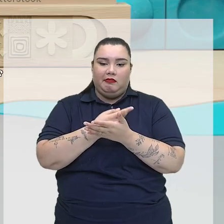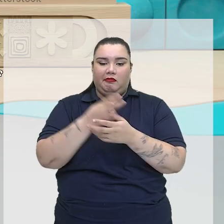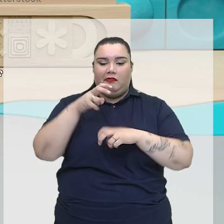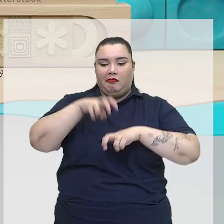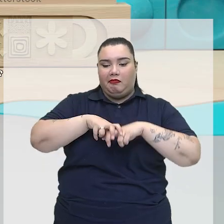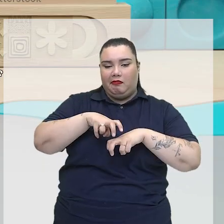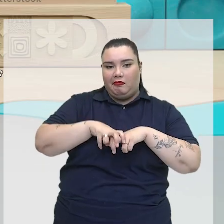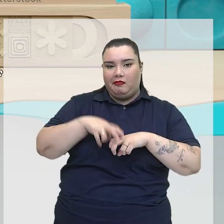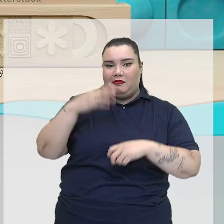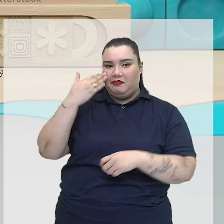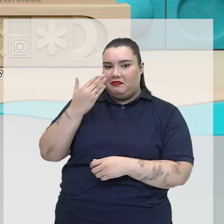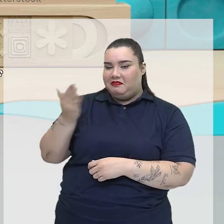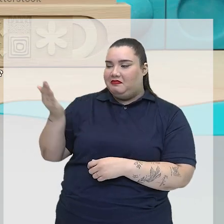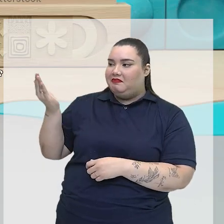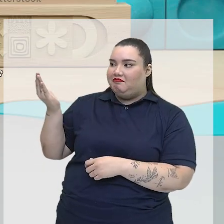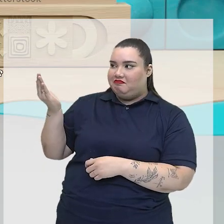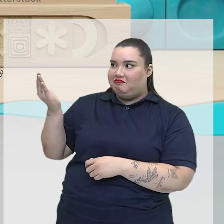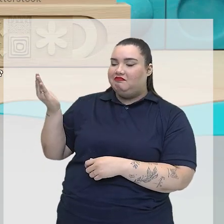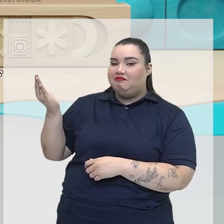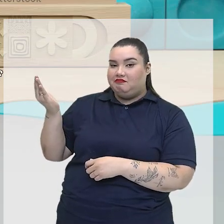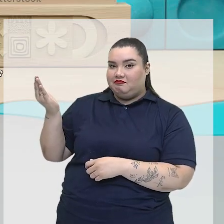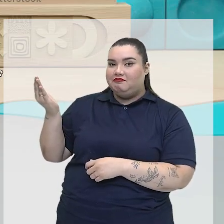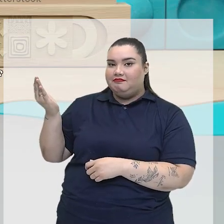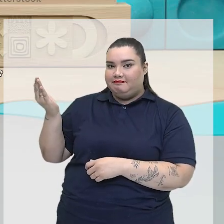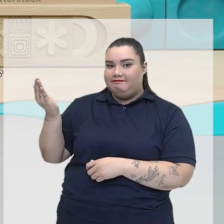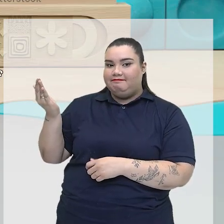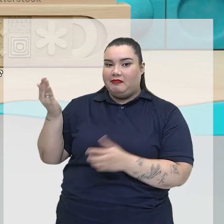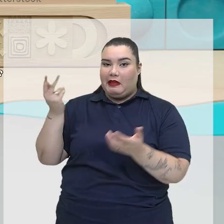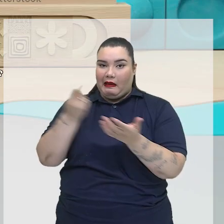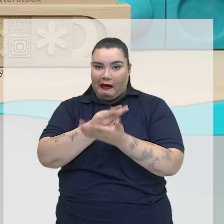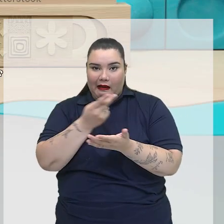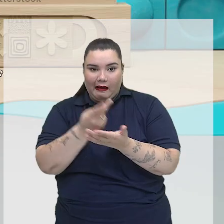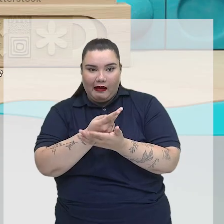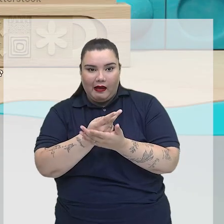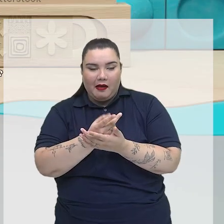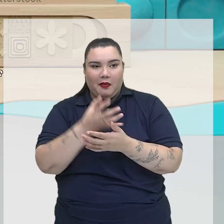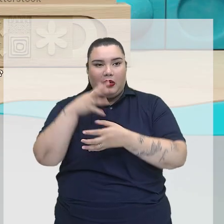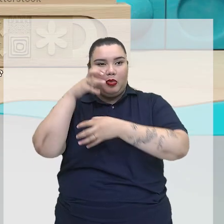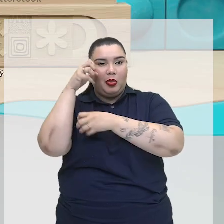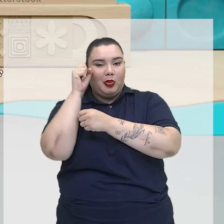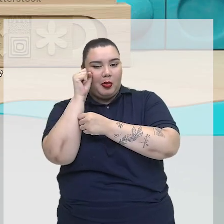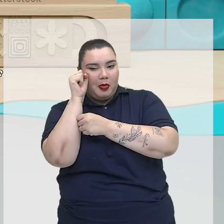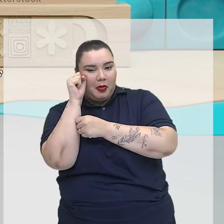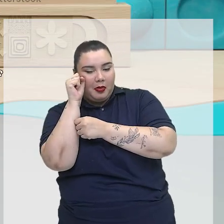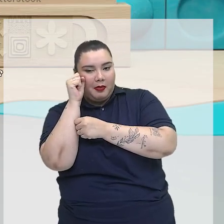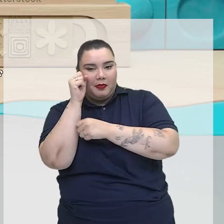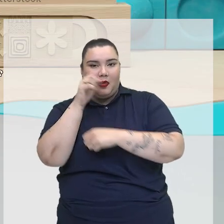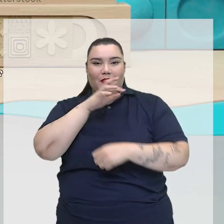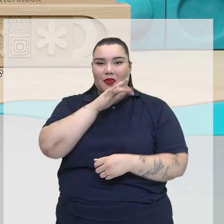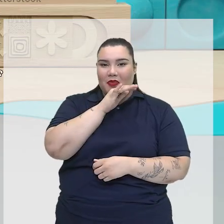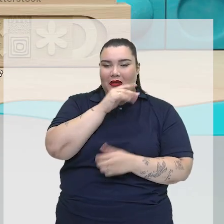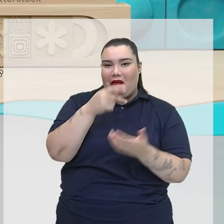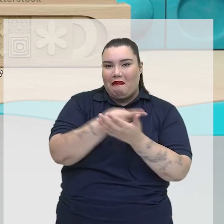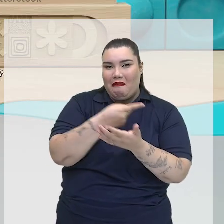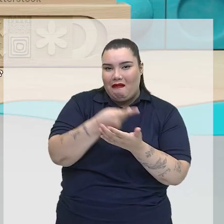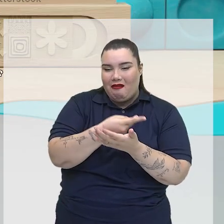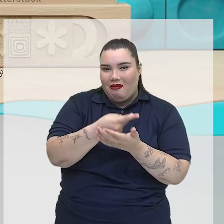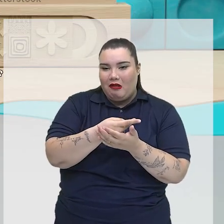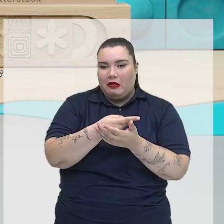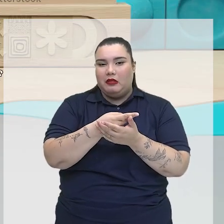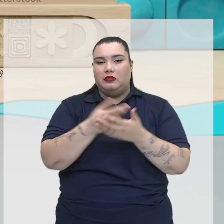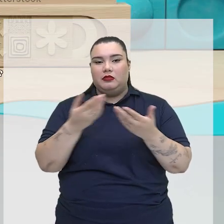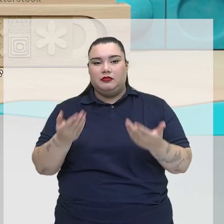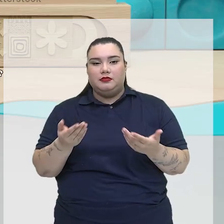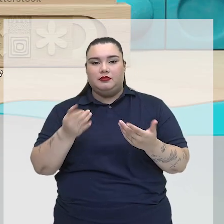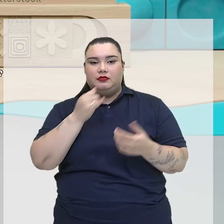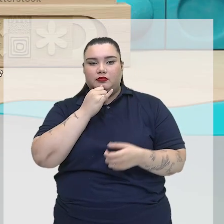na cadeira, né, ficar ali forçando a sua coluna, ou então dormindo numa posição que machuca a sua coluna. Quando